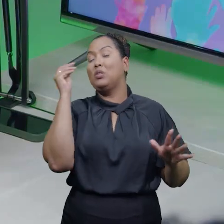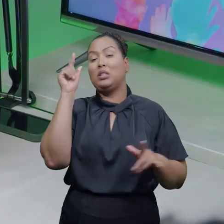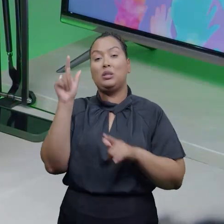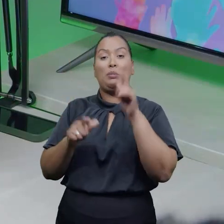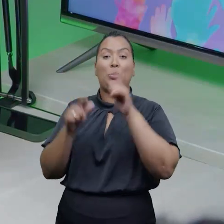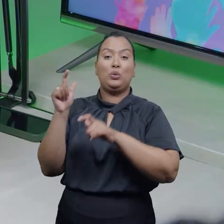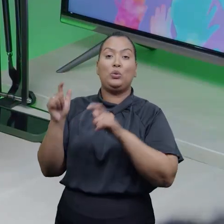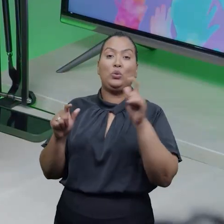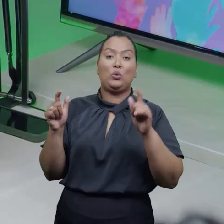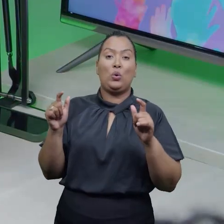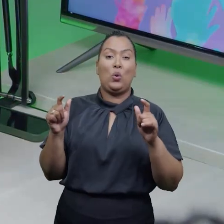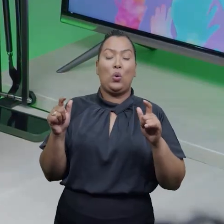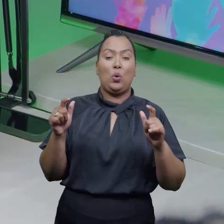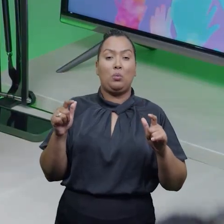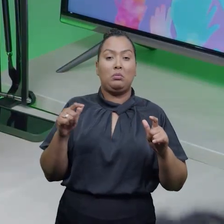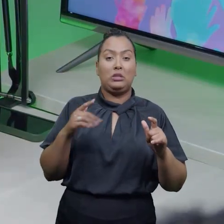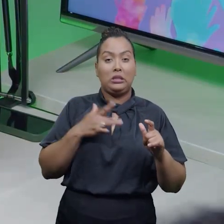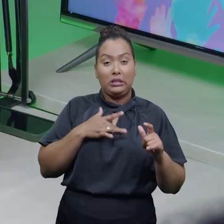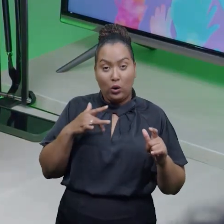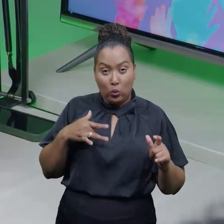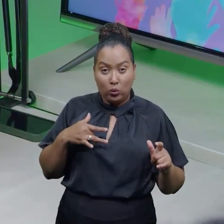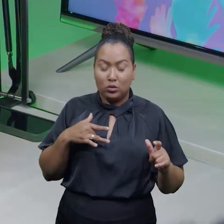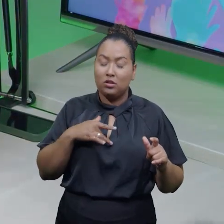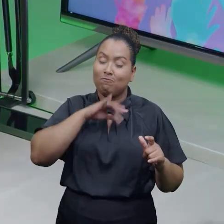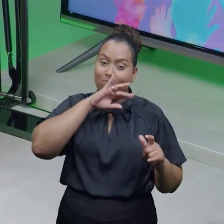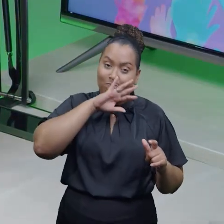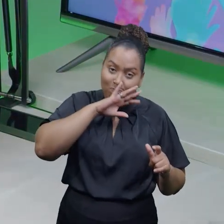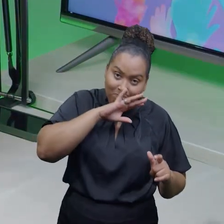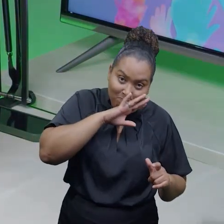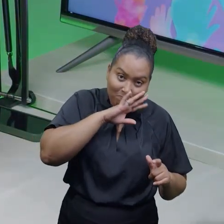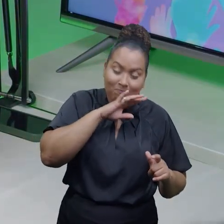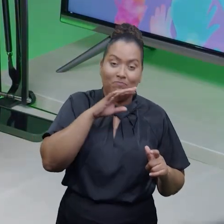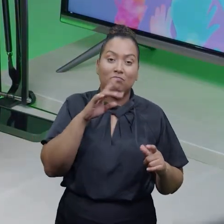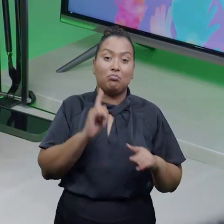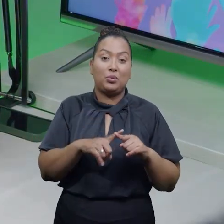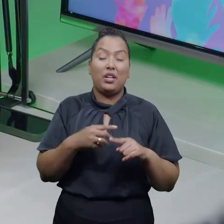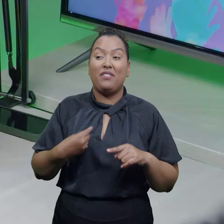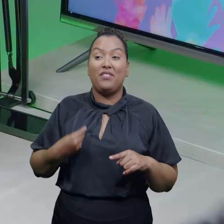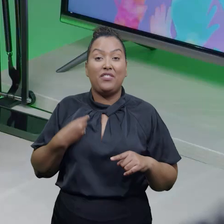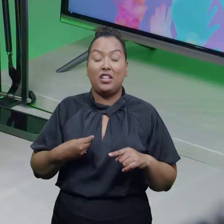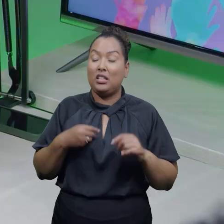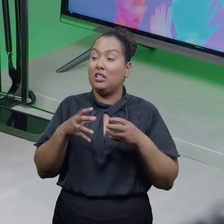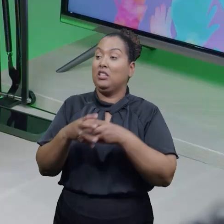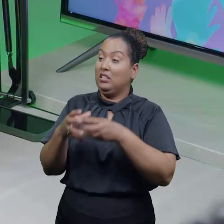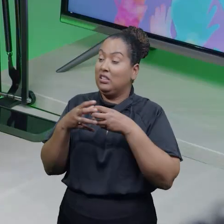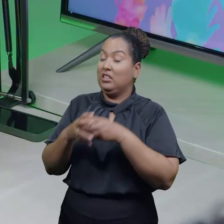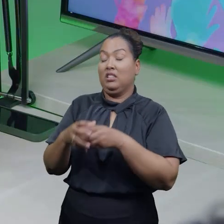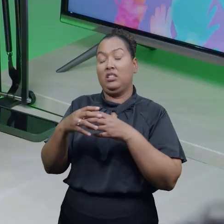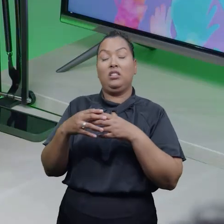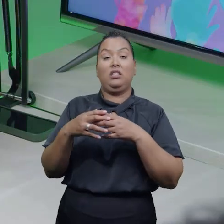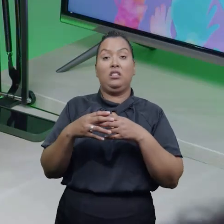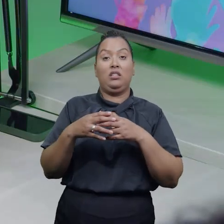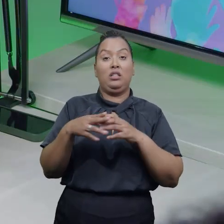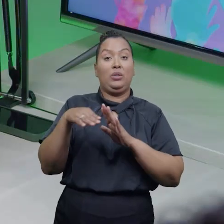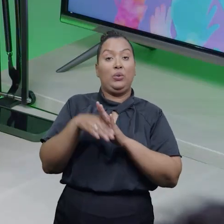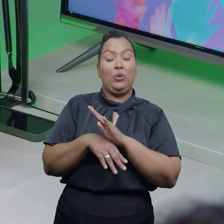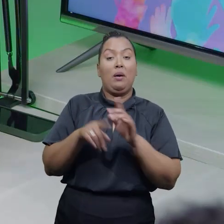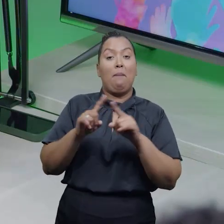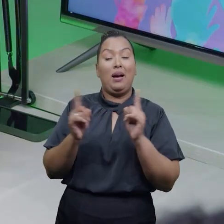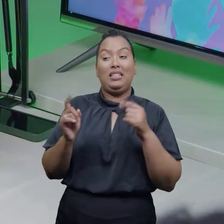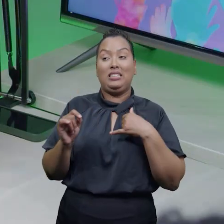ali que, assim, têm a saúde fragilizada, inclusive, até pela questão da forma de vivência. E você